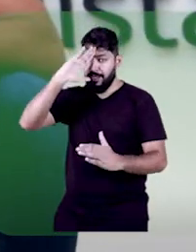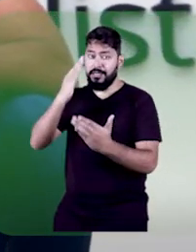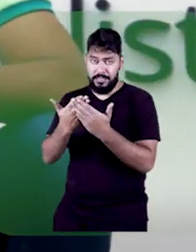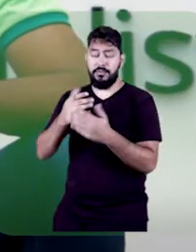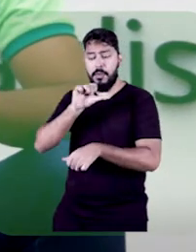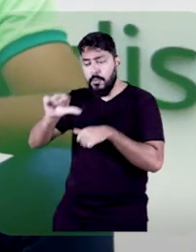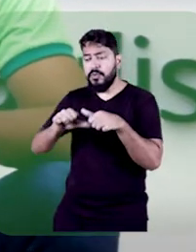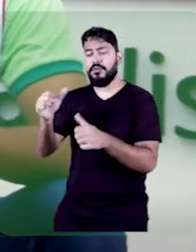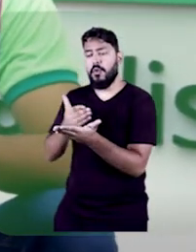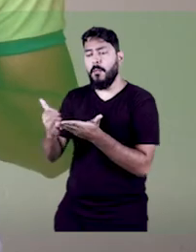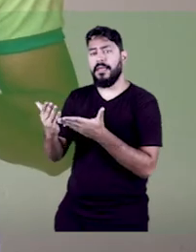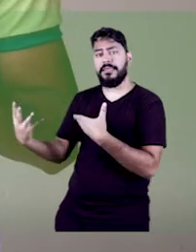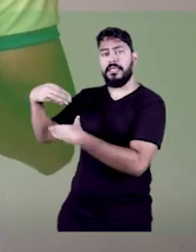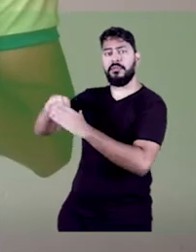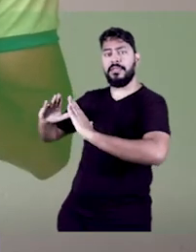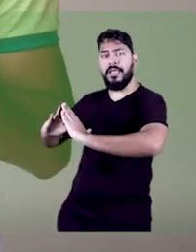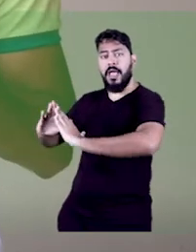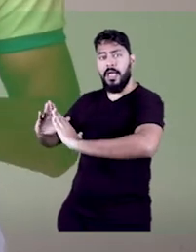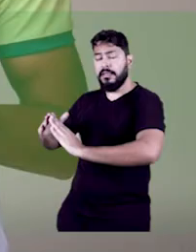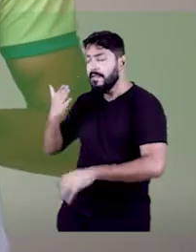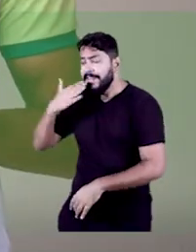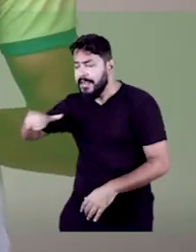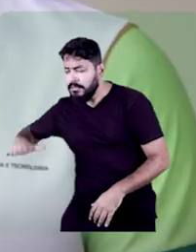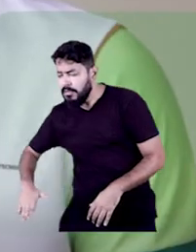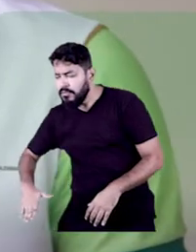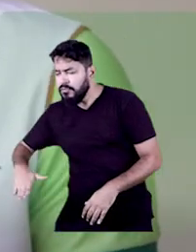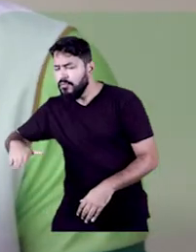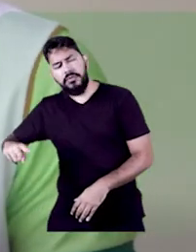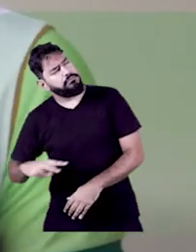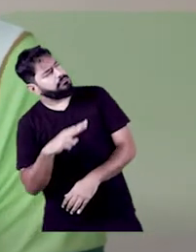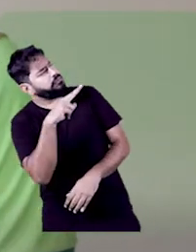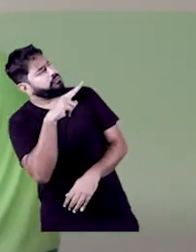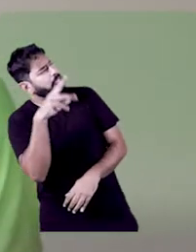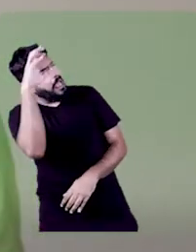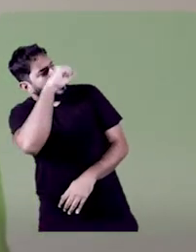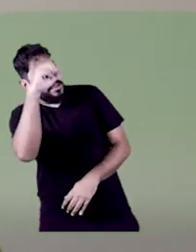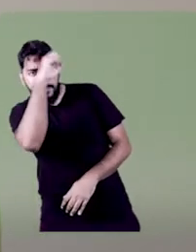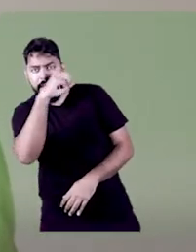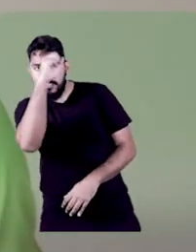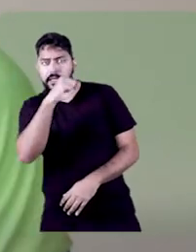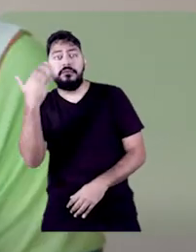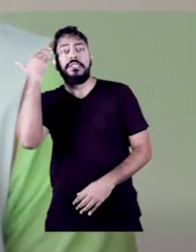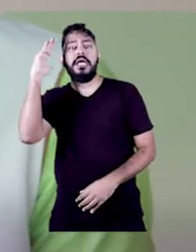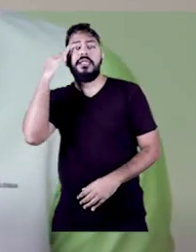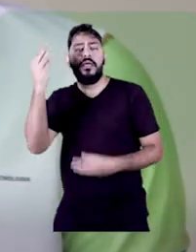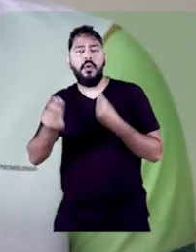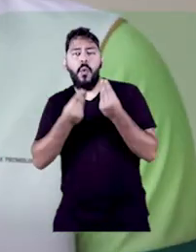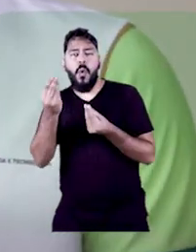em casa, nos primeiros anos de vida da criança, onde ela vai ter um entendimento e aprender com os